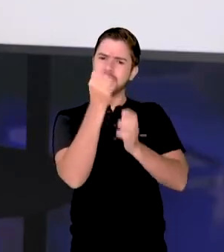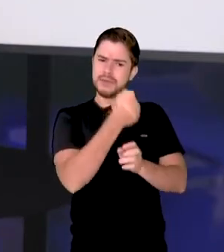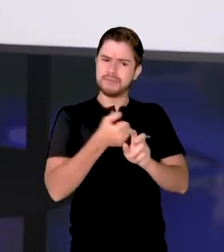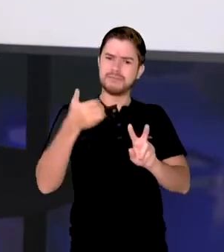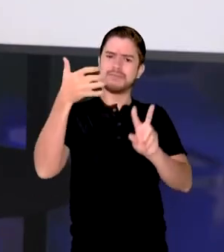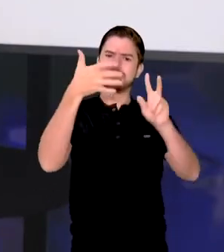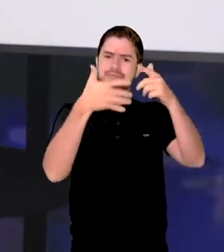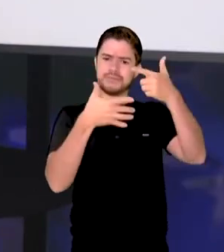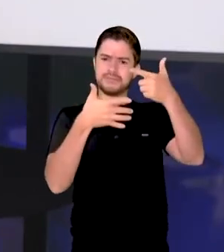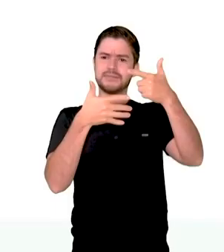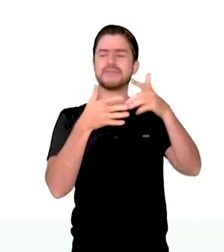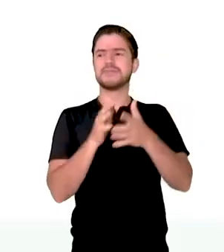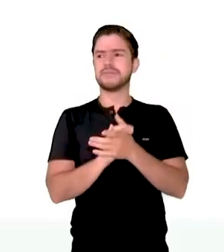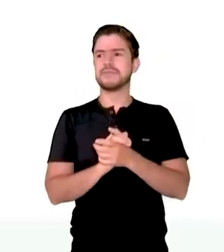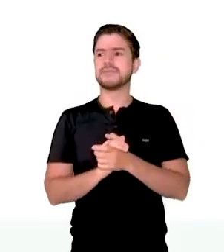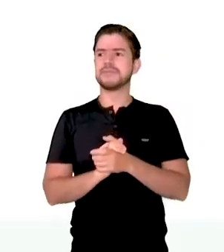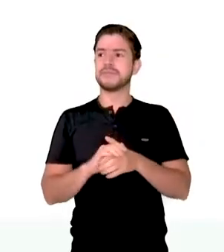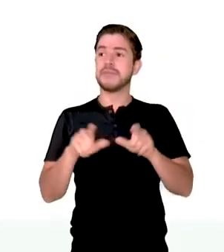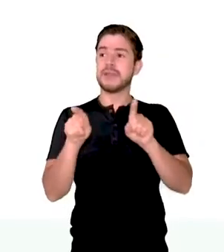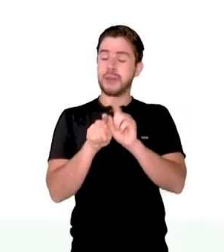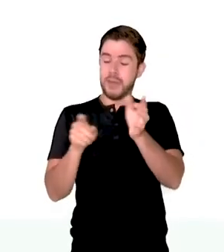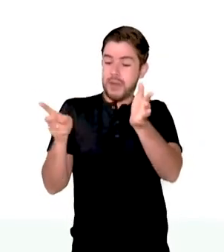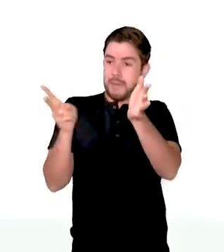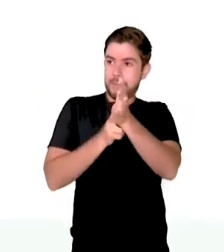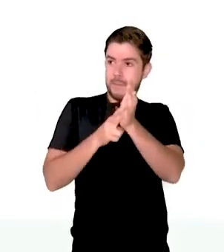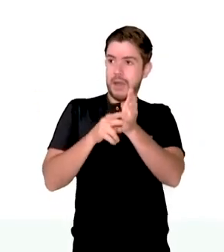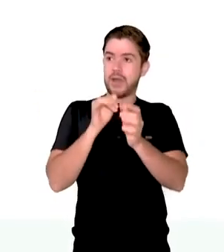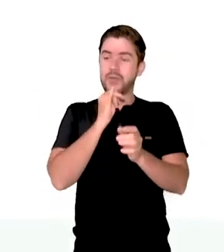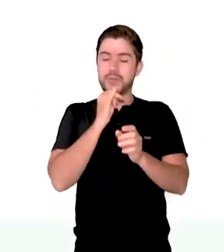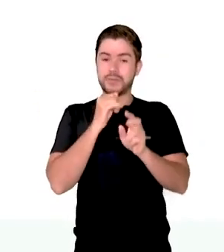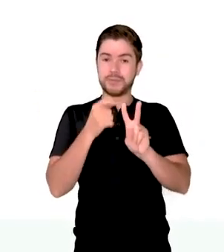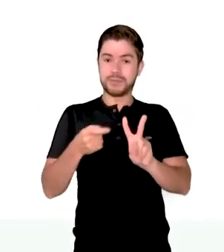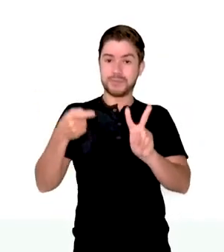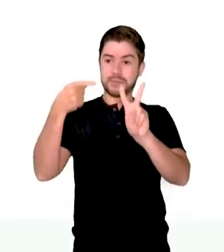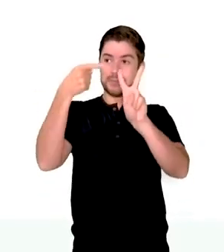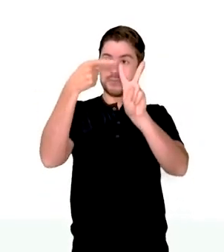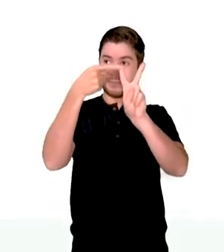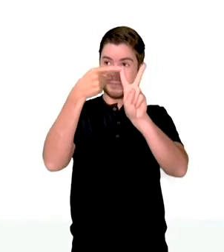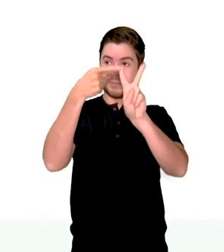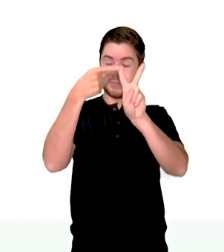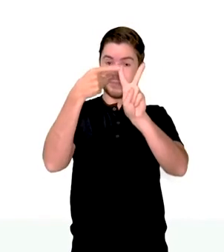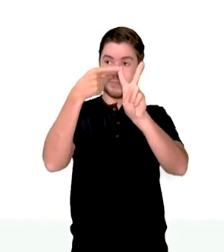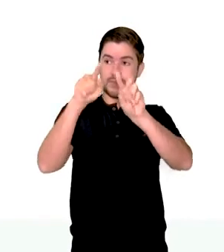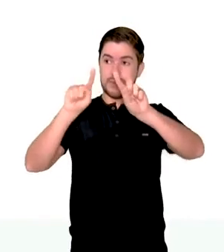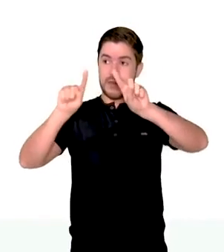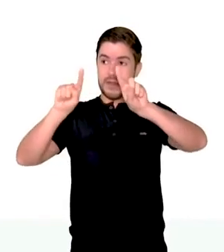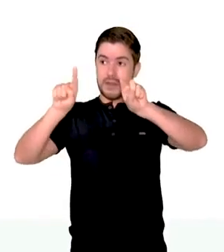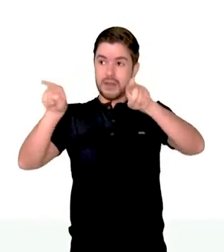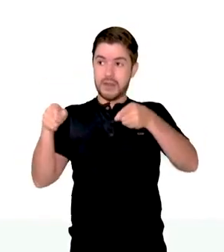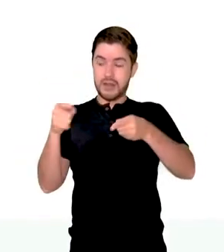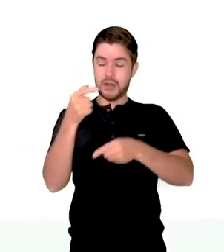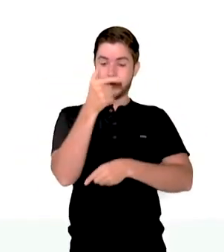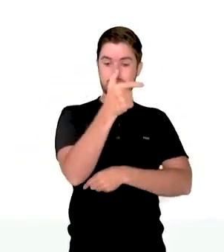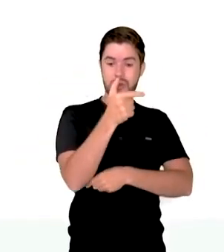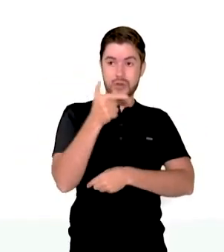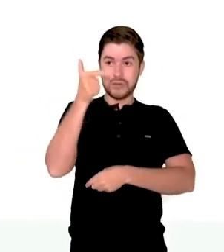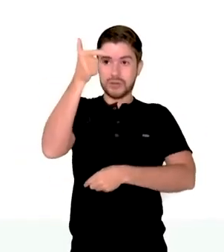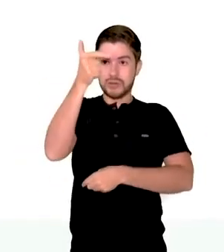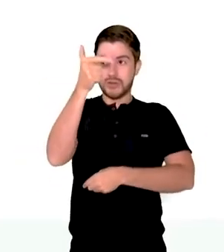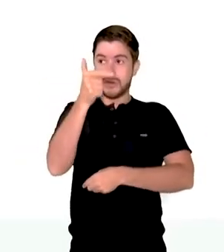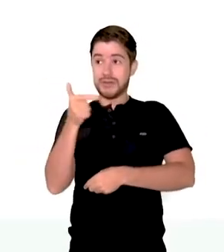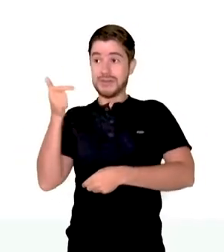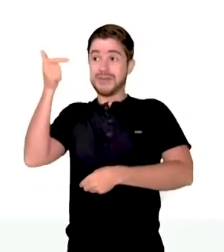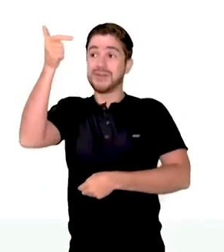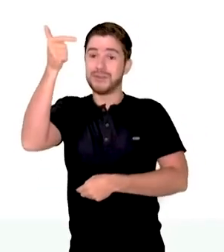uma potência quadrática de dois isso eu coloco dessa forma dois ele falou quadrado isso tudo e